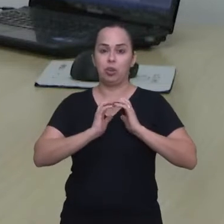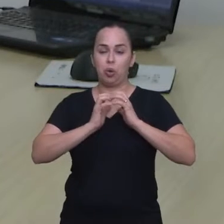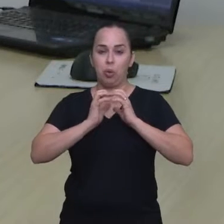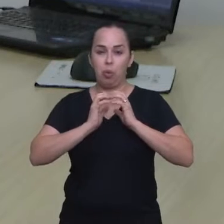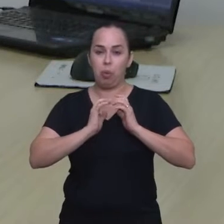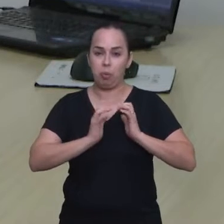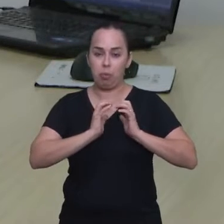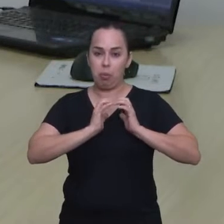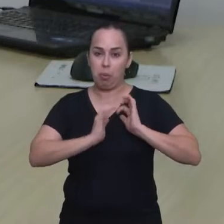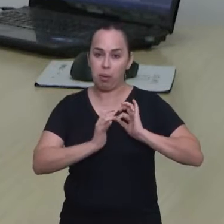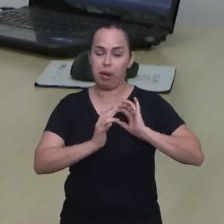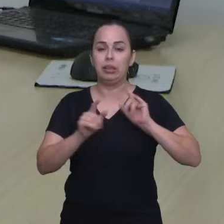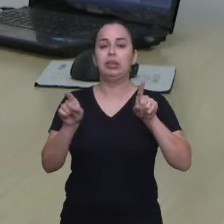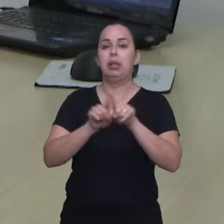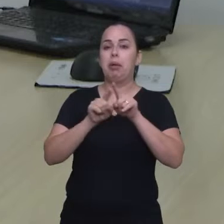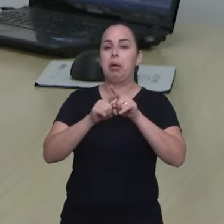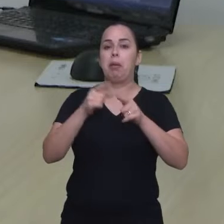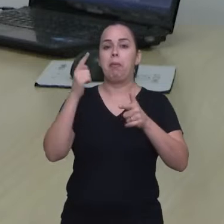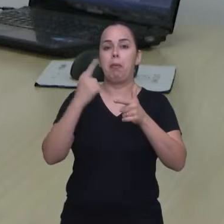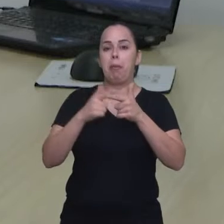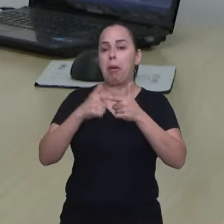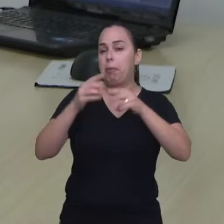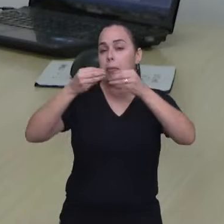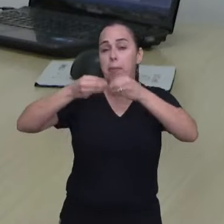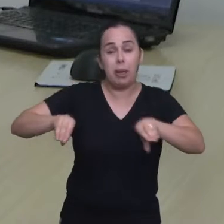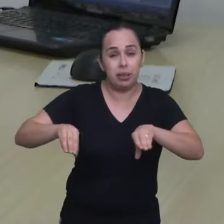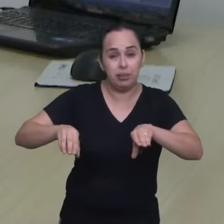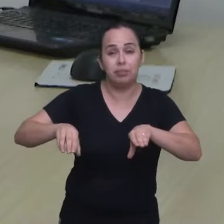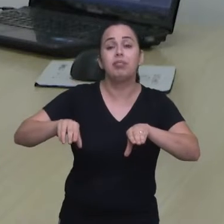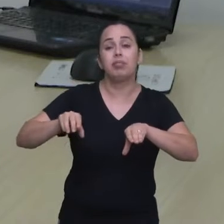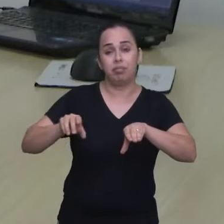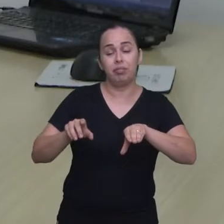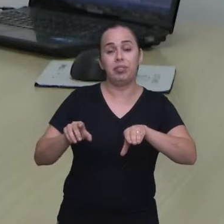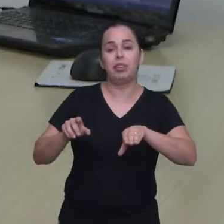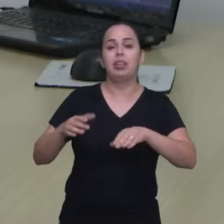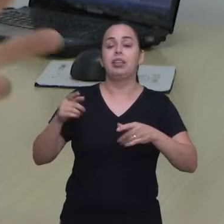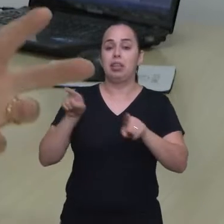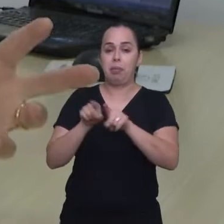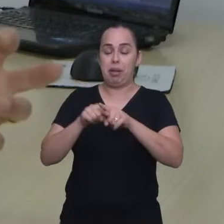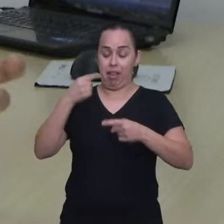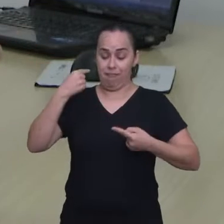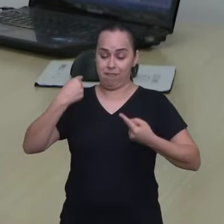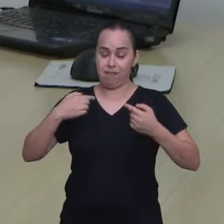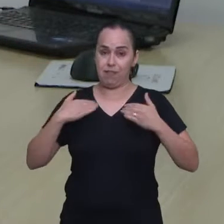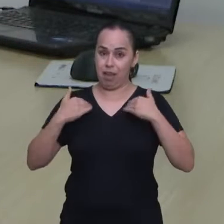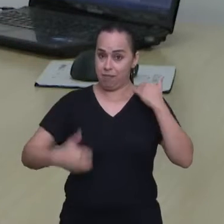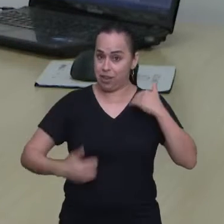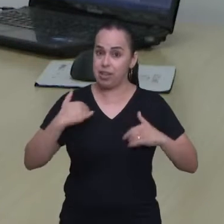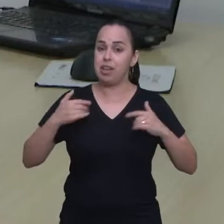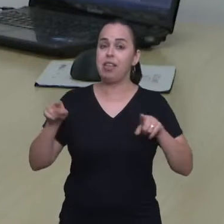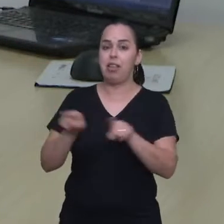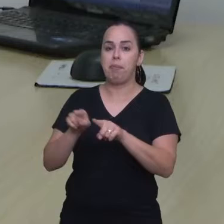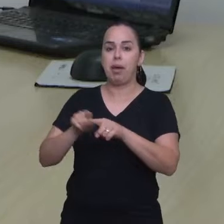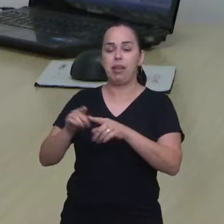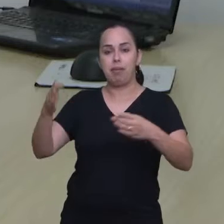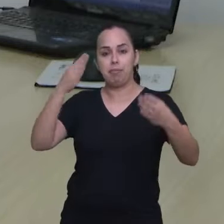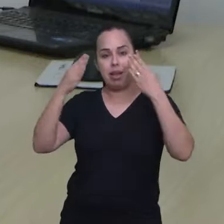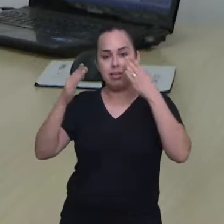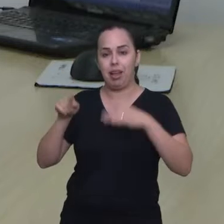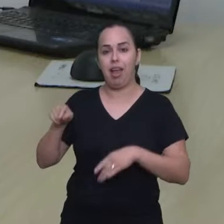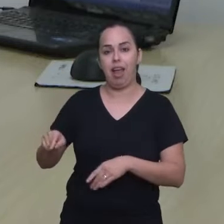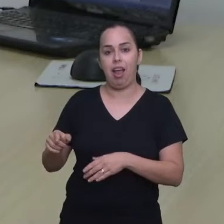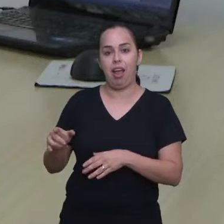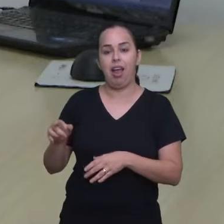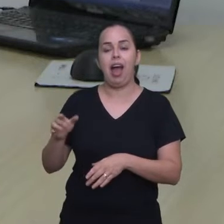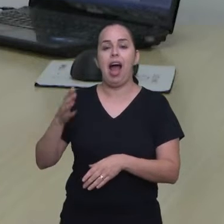infarto, num fenômenos tromboembólicos. Então tem toda essa parte aí física. E, como eu disse, a parte psicológica, a criança vai